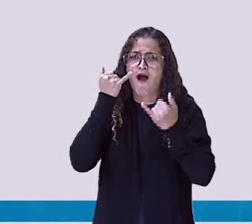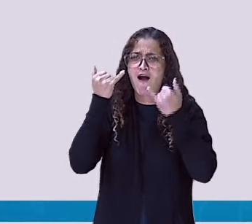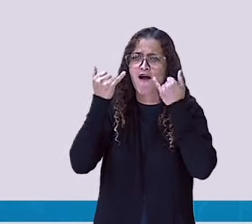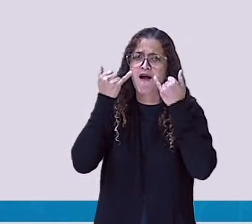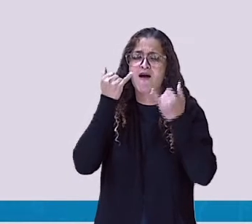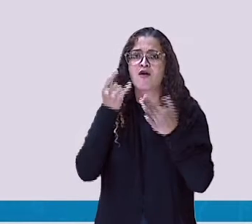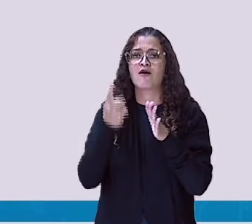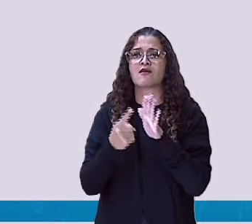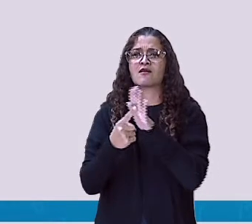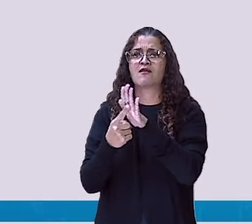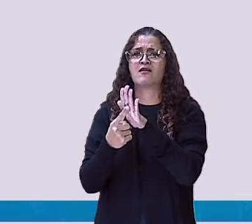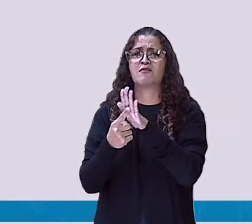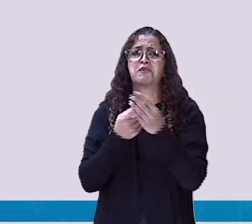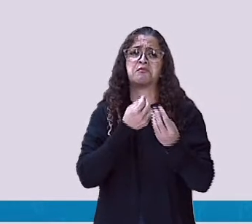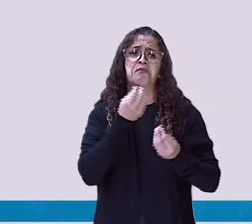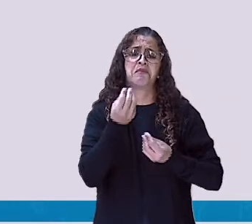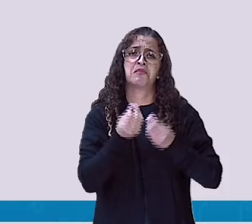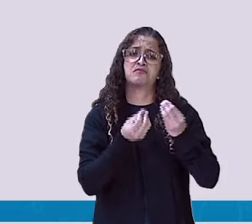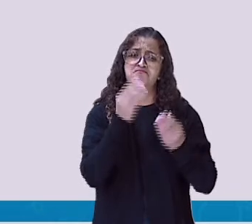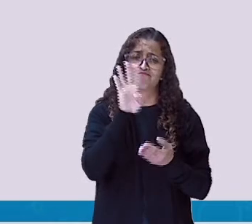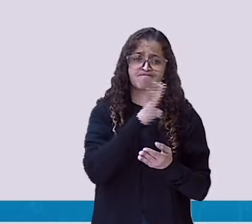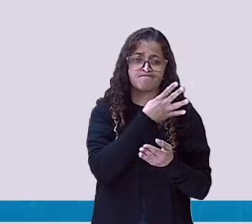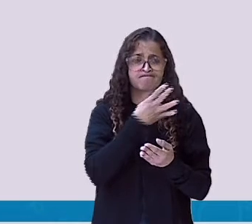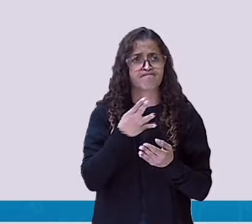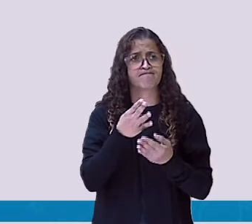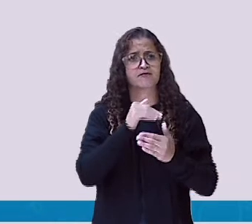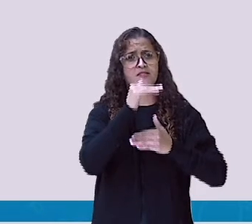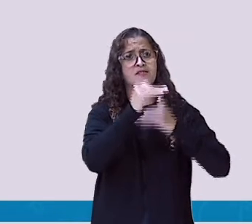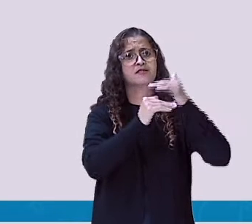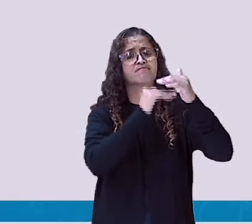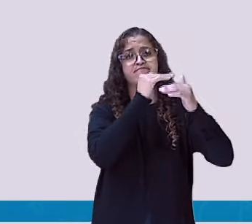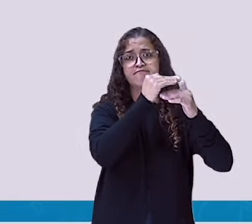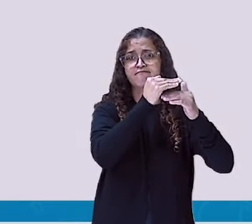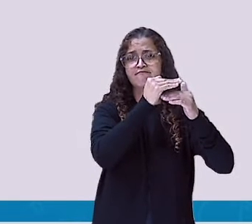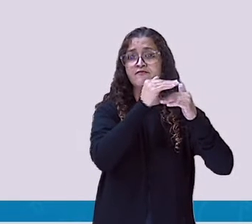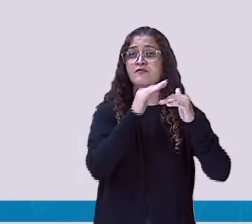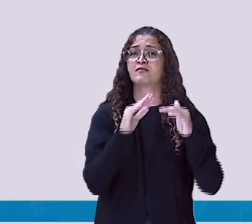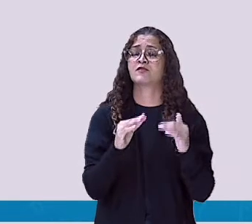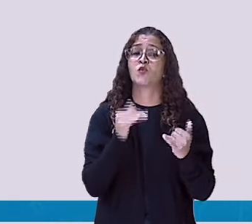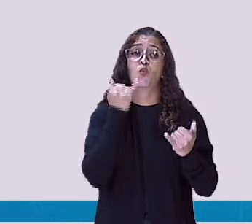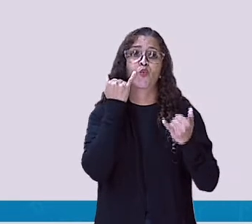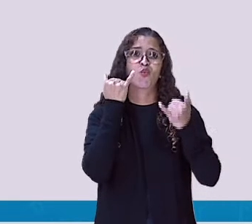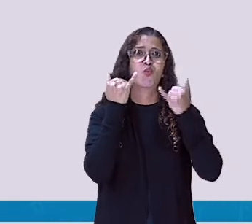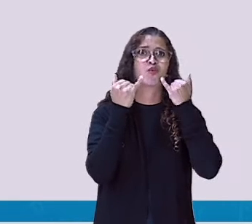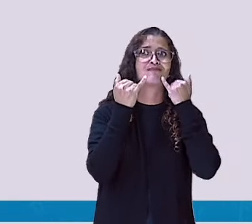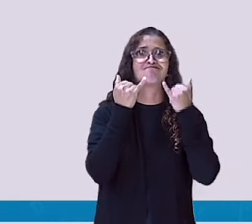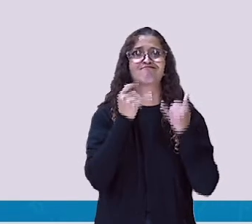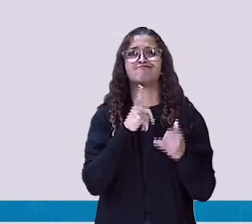Como que nós vamos montar esta tabela? Temos quantas informações a ser